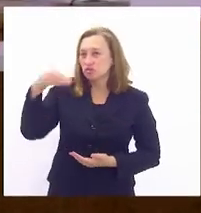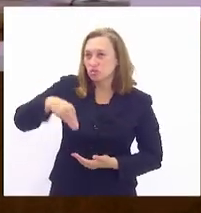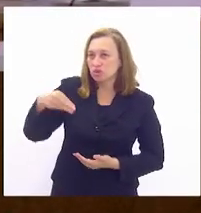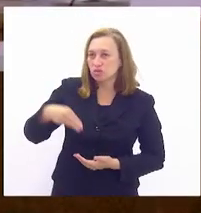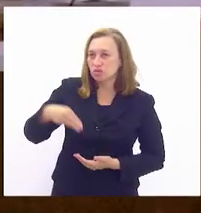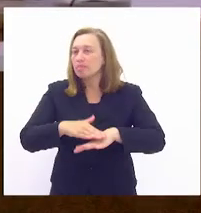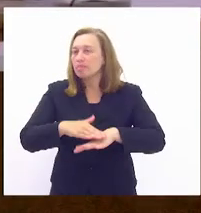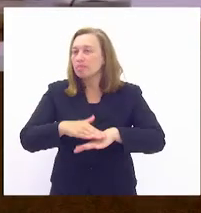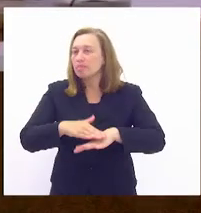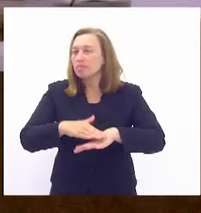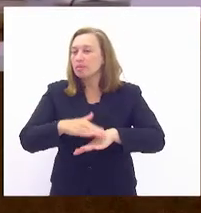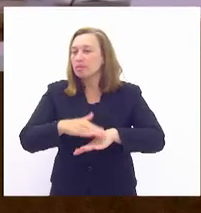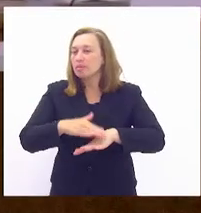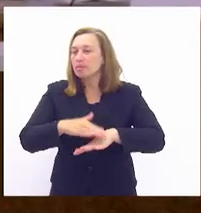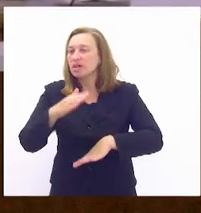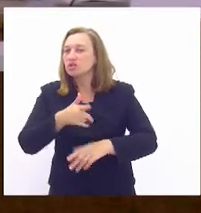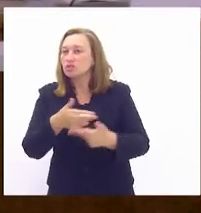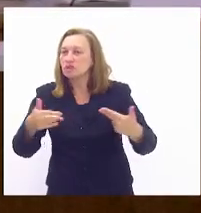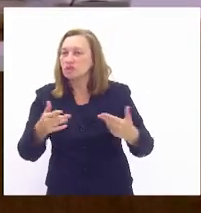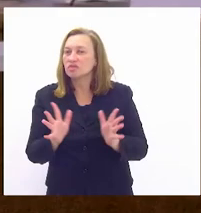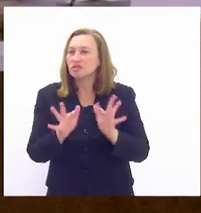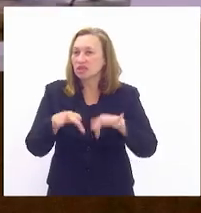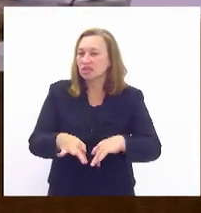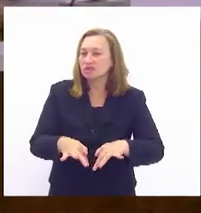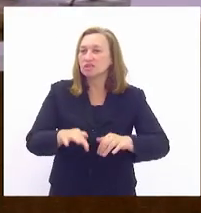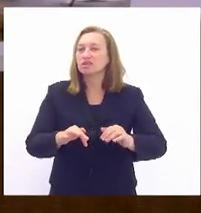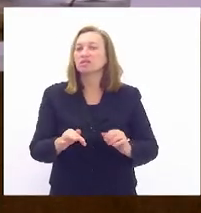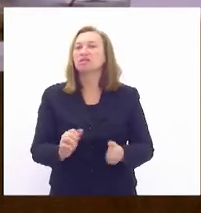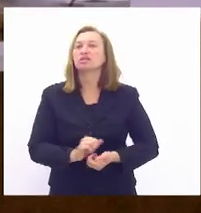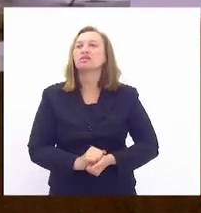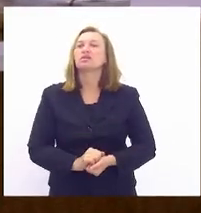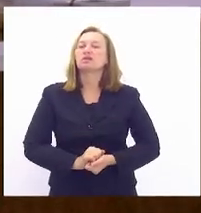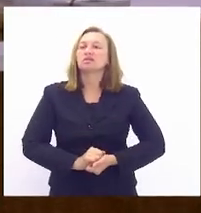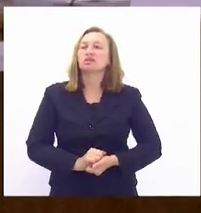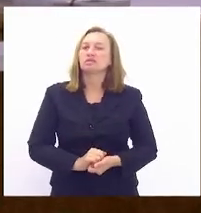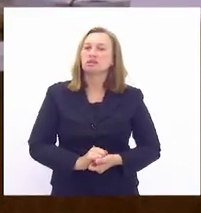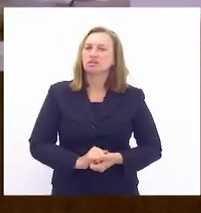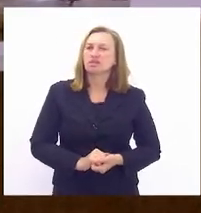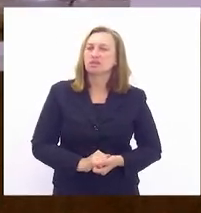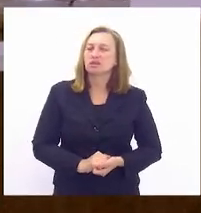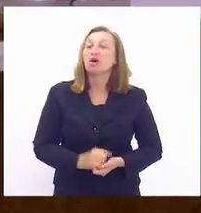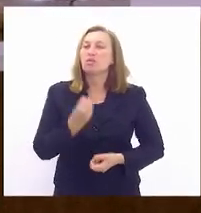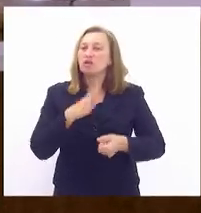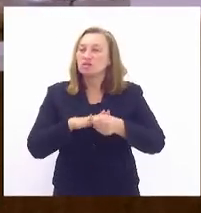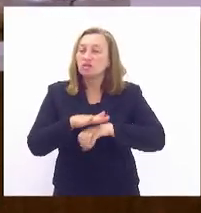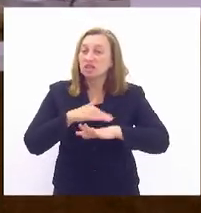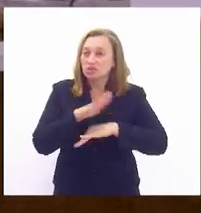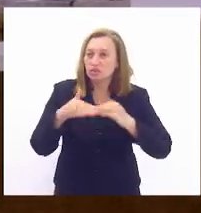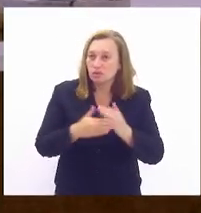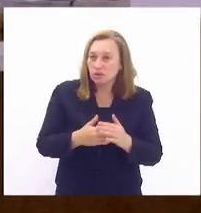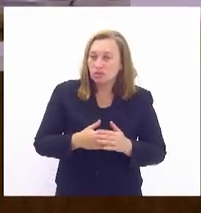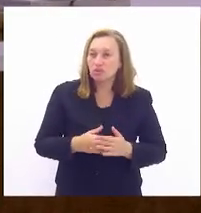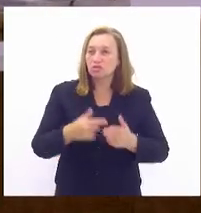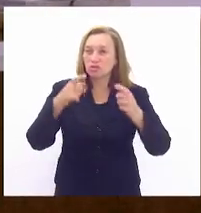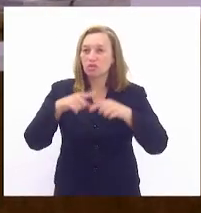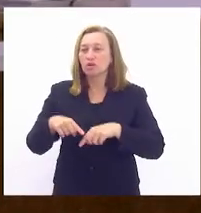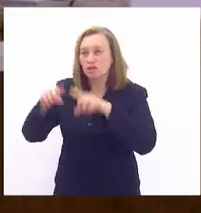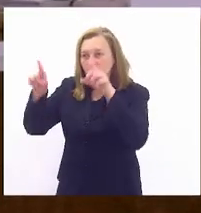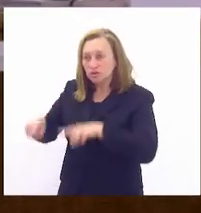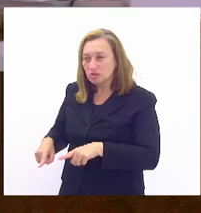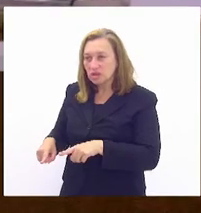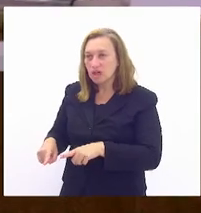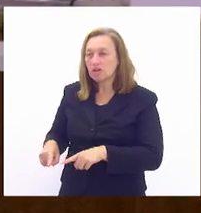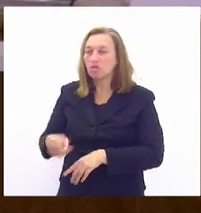algumas questões no encerramento da, antes do encerramento da audiência. Boa noite a todos. Sou funcionário público